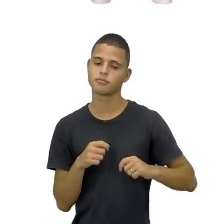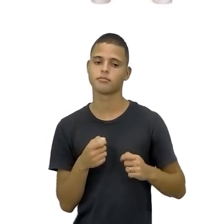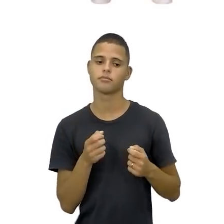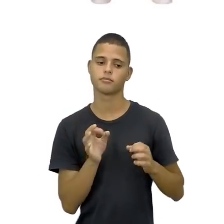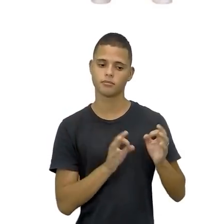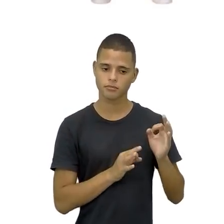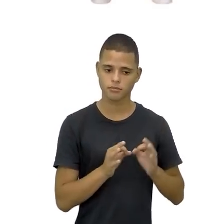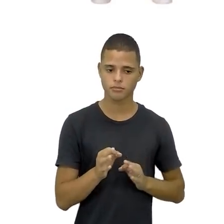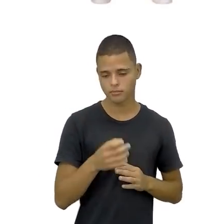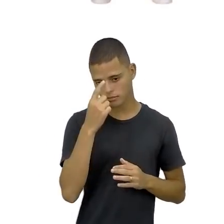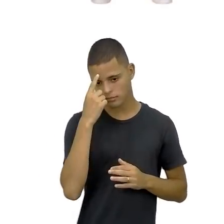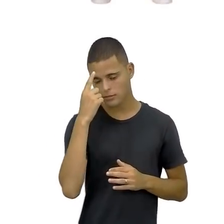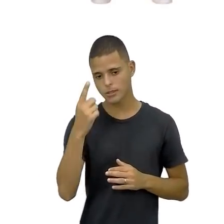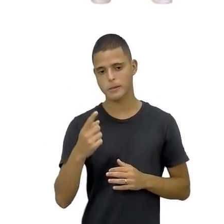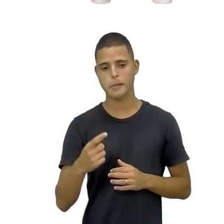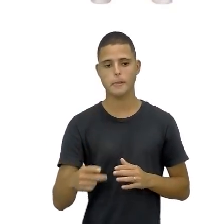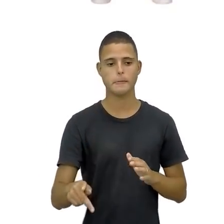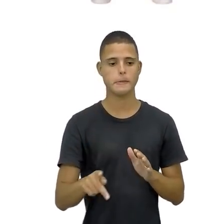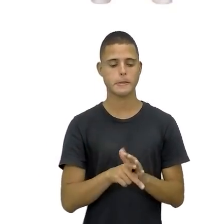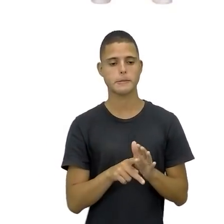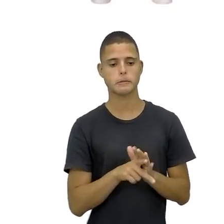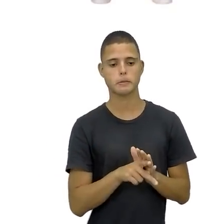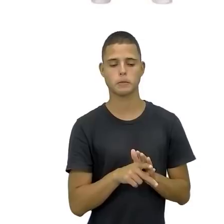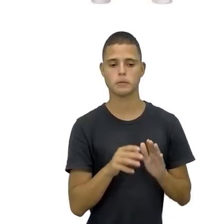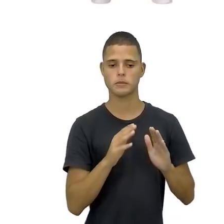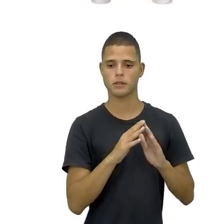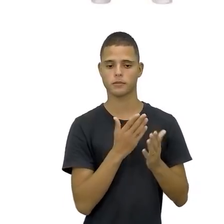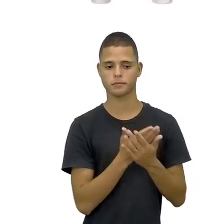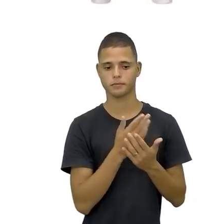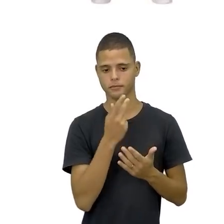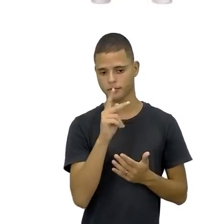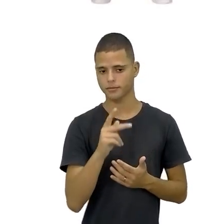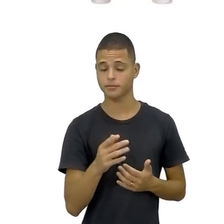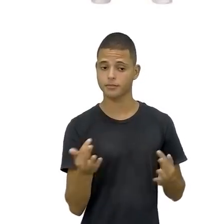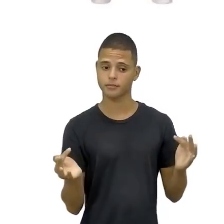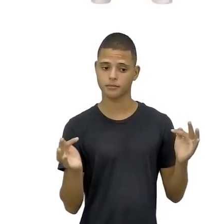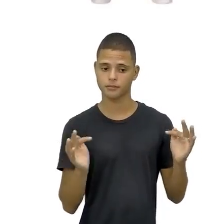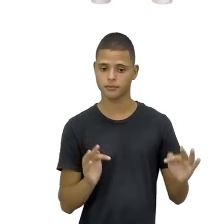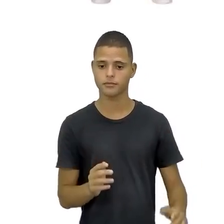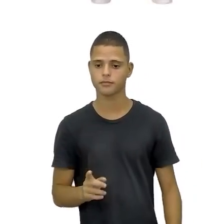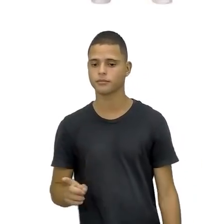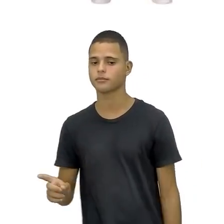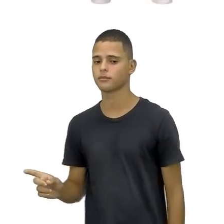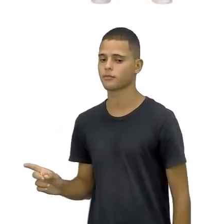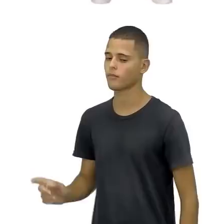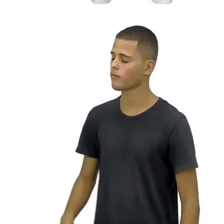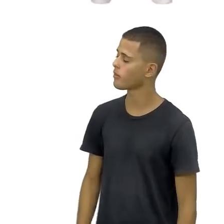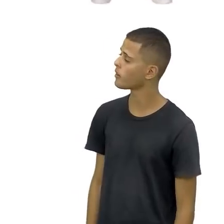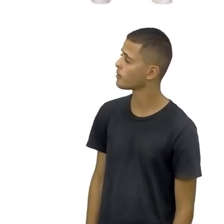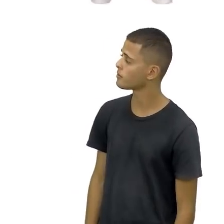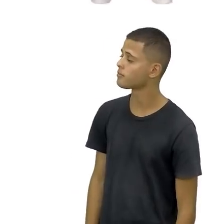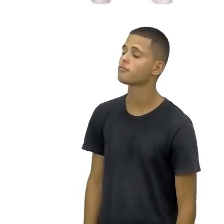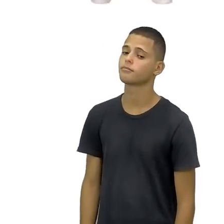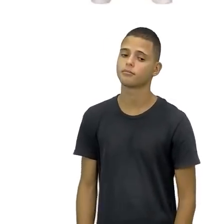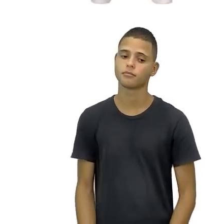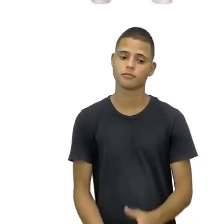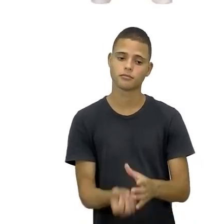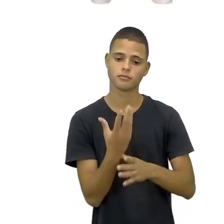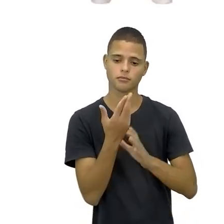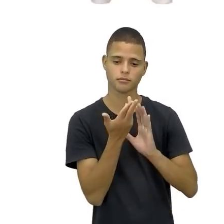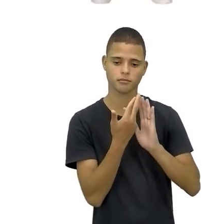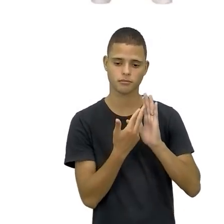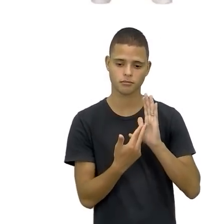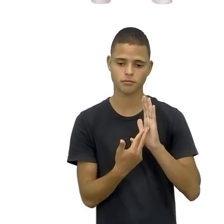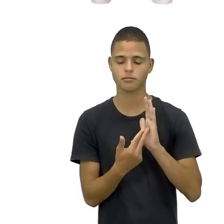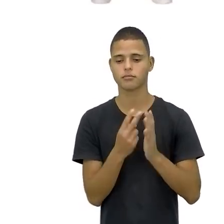vocês diante das realidades das escolas de vocês. Depois nós temos que pensar na construção de relatórios sempre, nessa produção